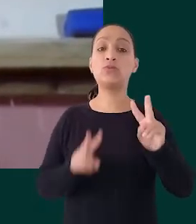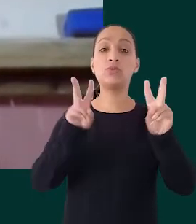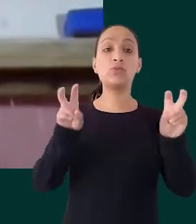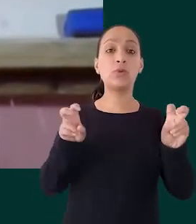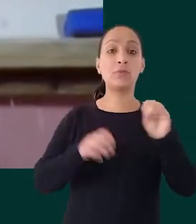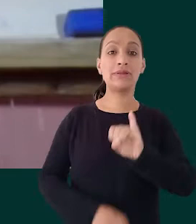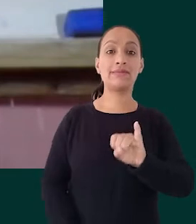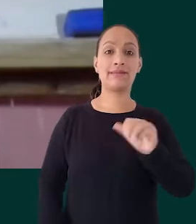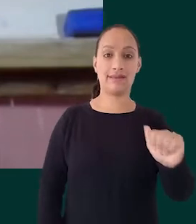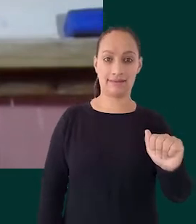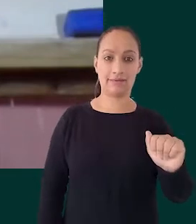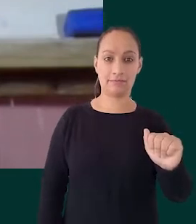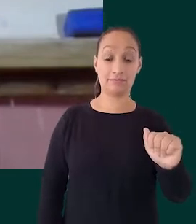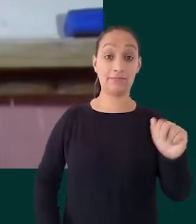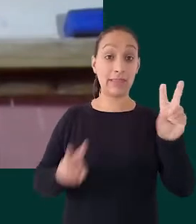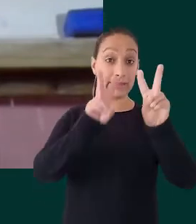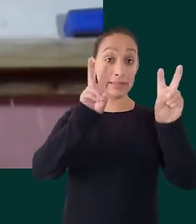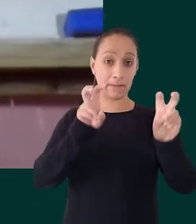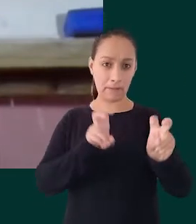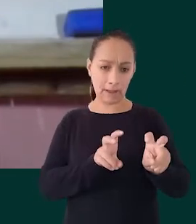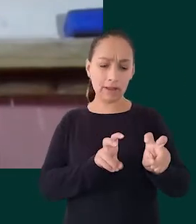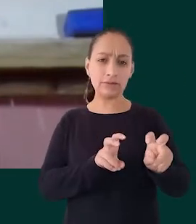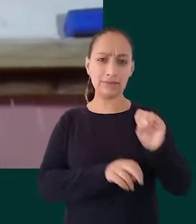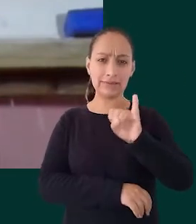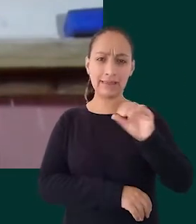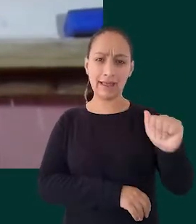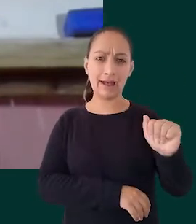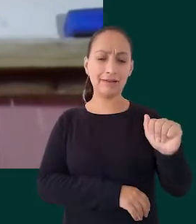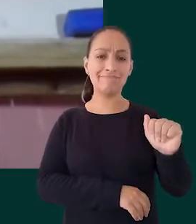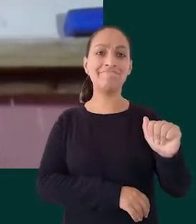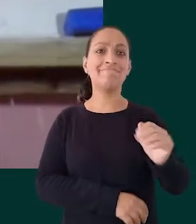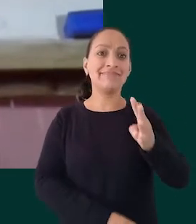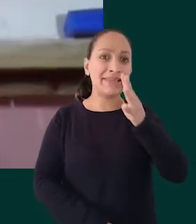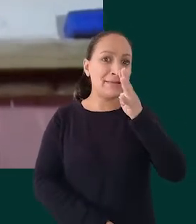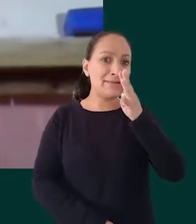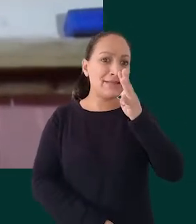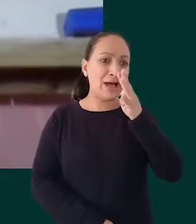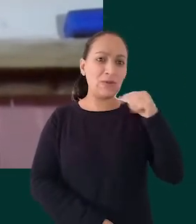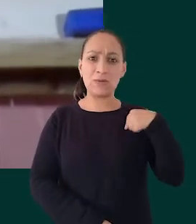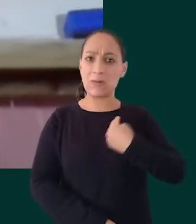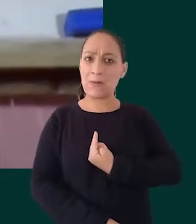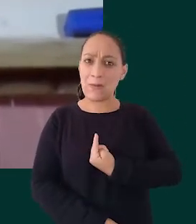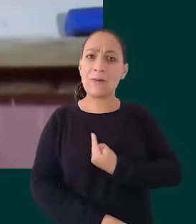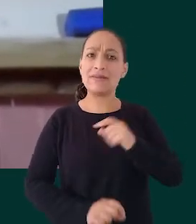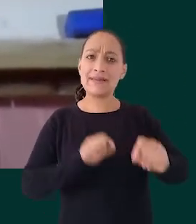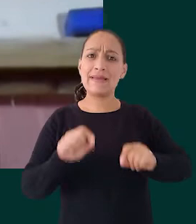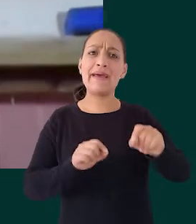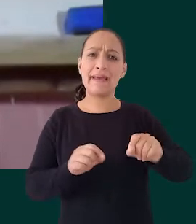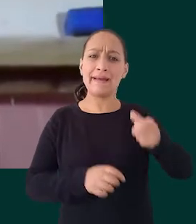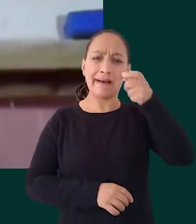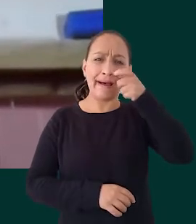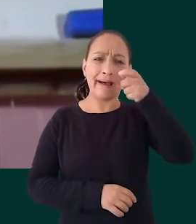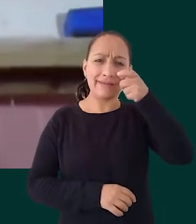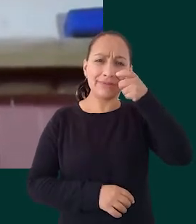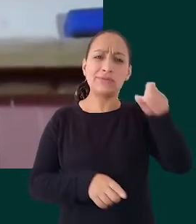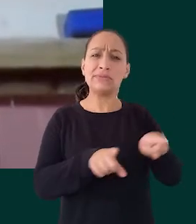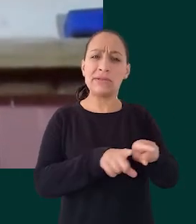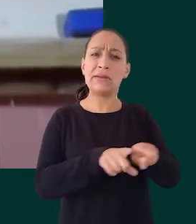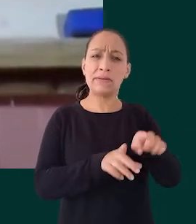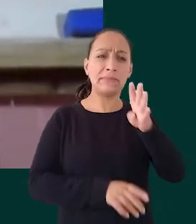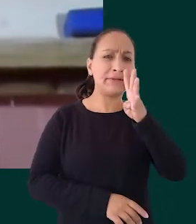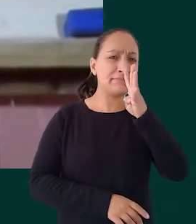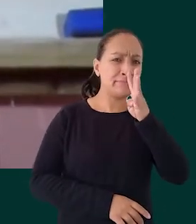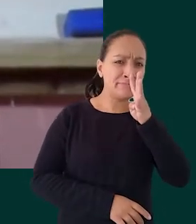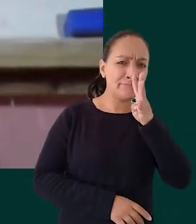sobre IA. Essas temáticas de IA têm nos encantado e encantado o pessoal que tem assistido. E